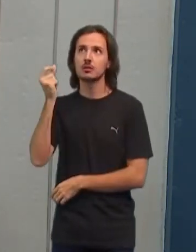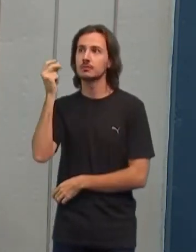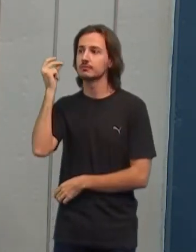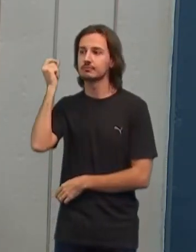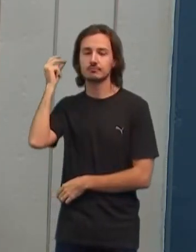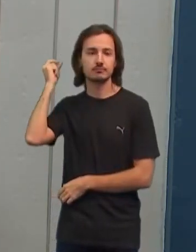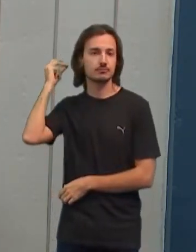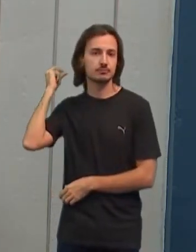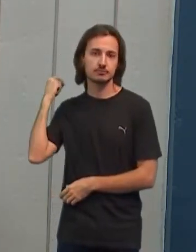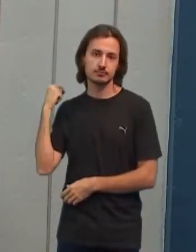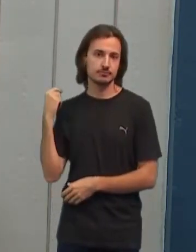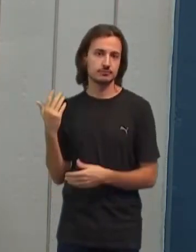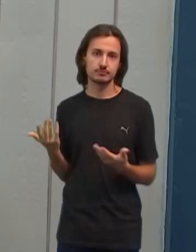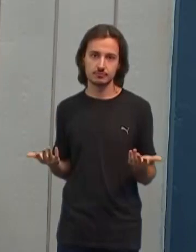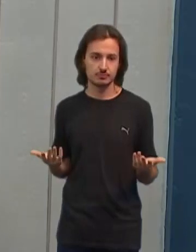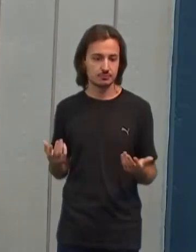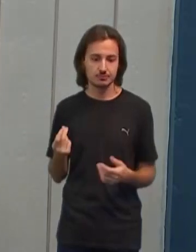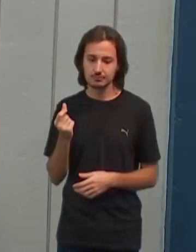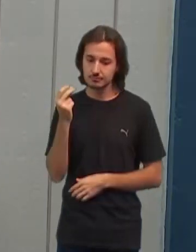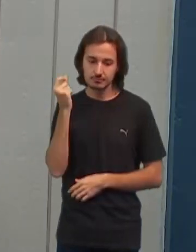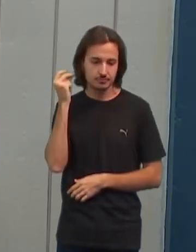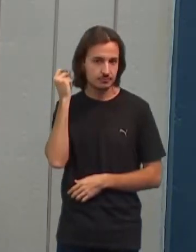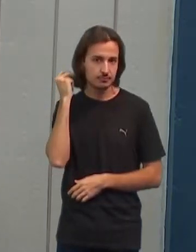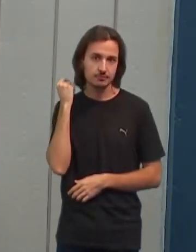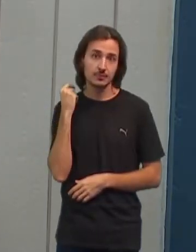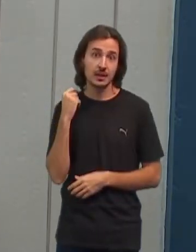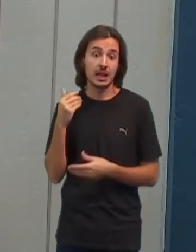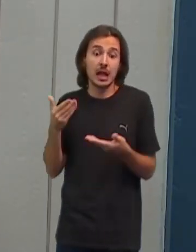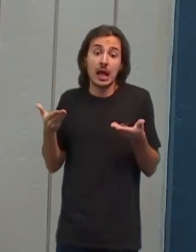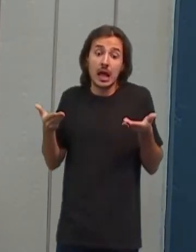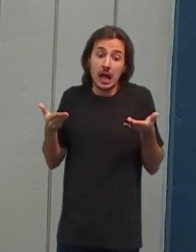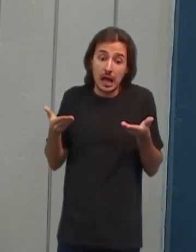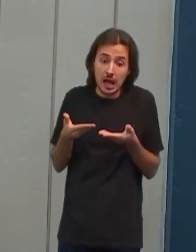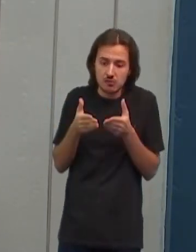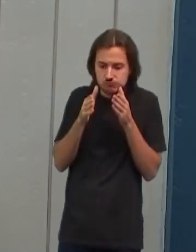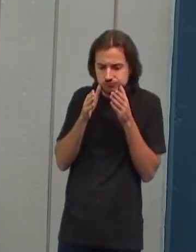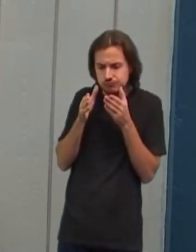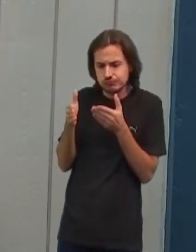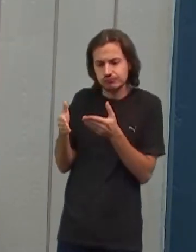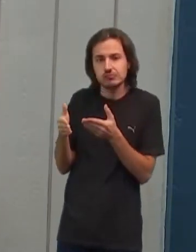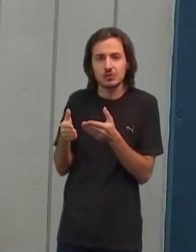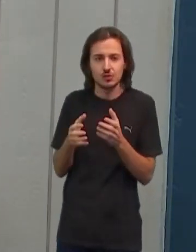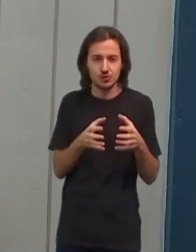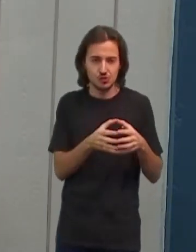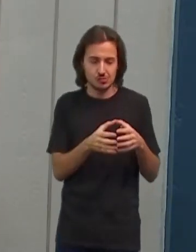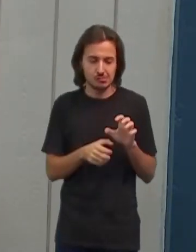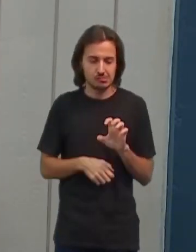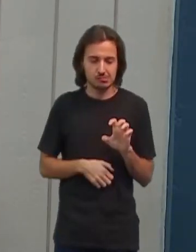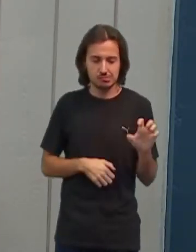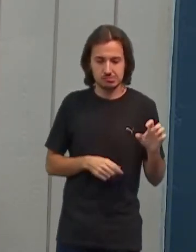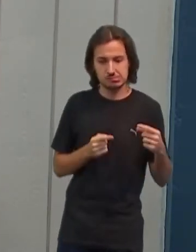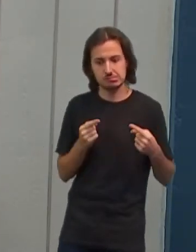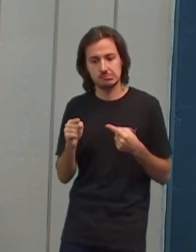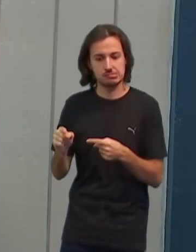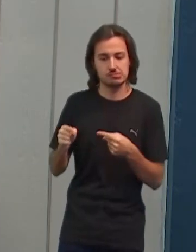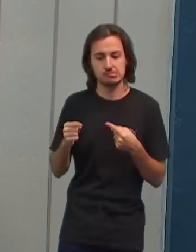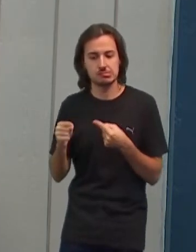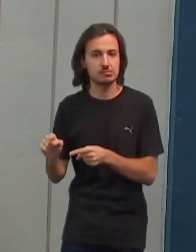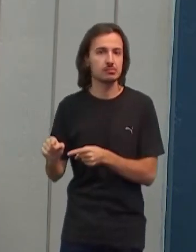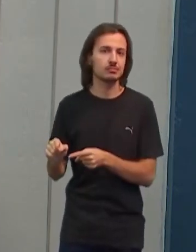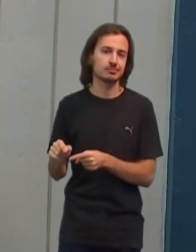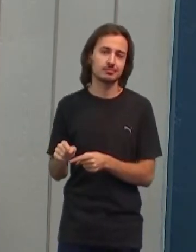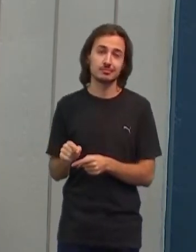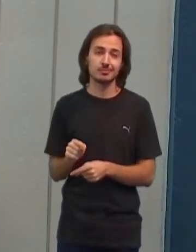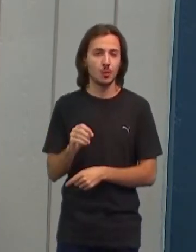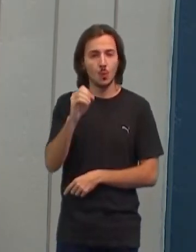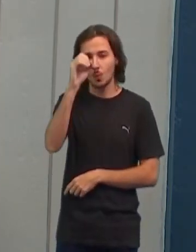muito antes desses fatos ocorrendo. E agora eles estão sendo foco da esquerda no Brasil, sendo atacados. Desconhecimento